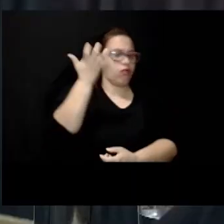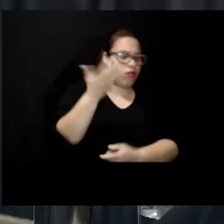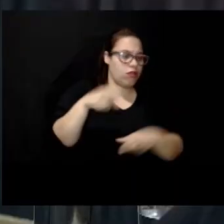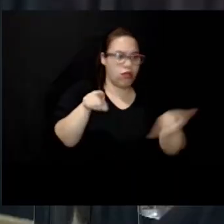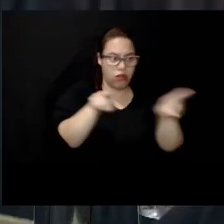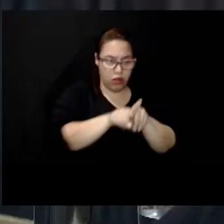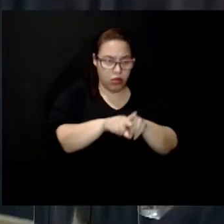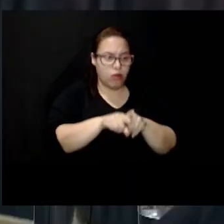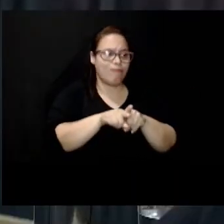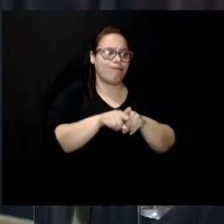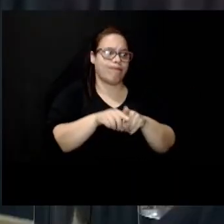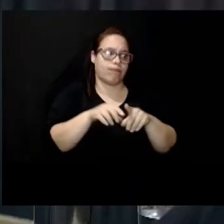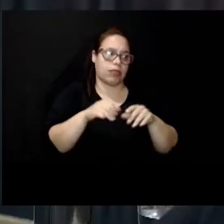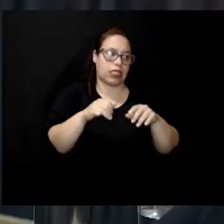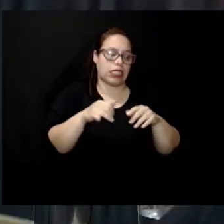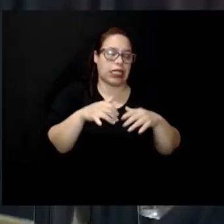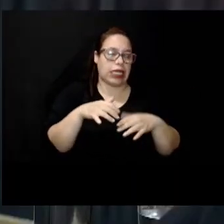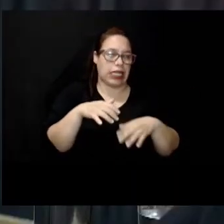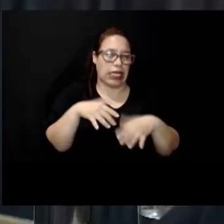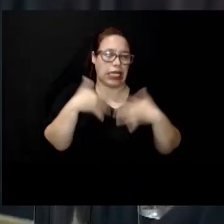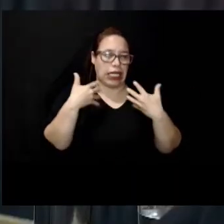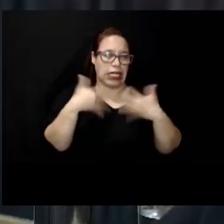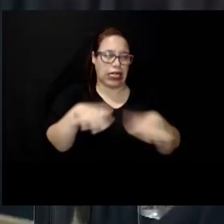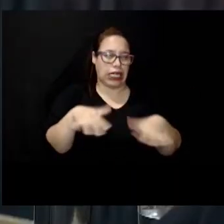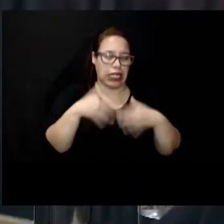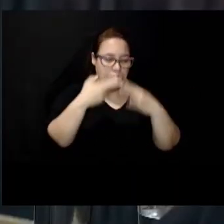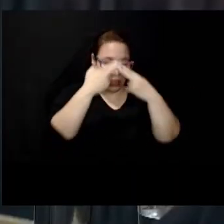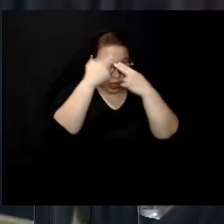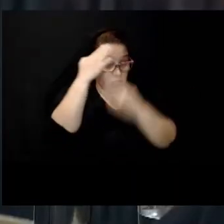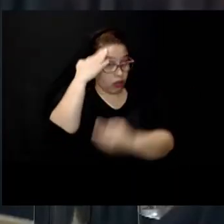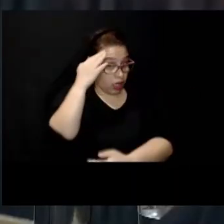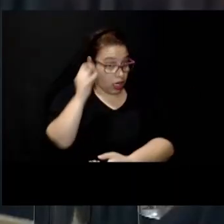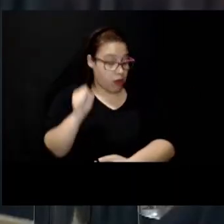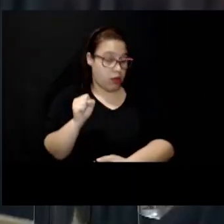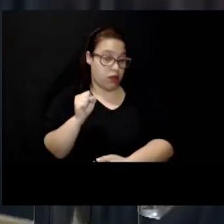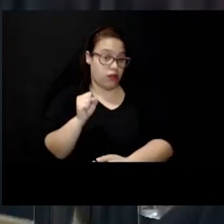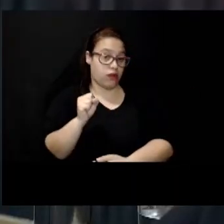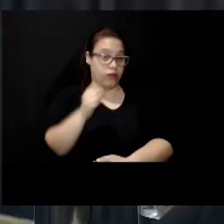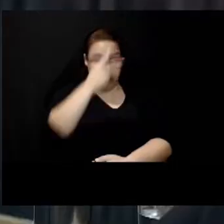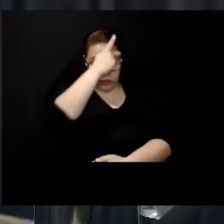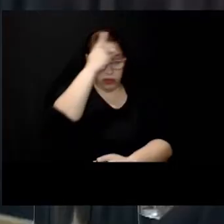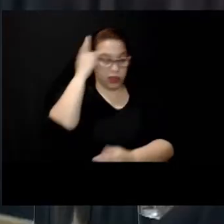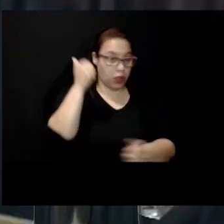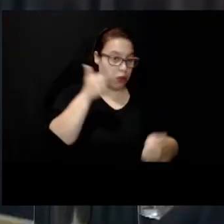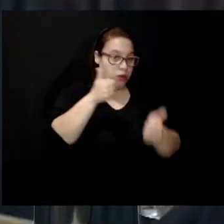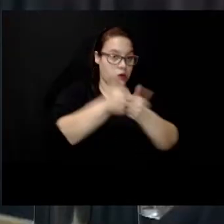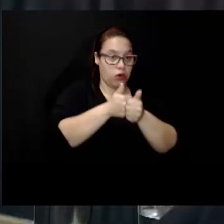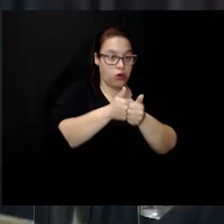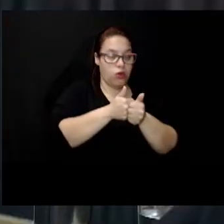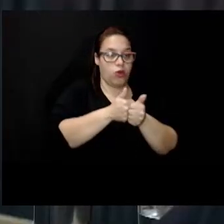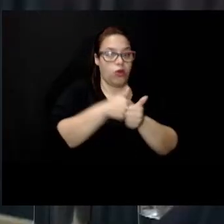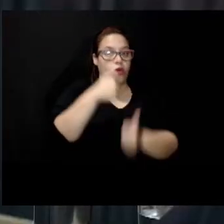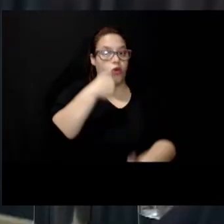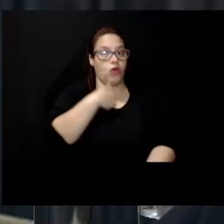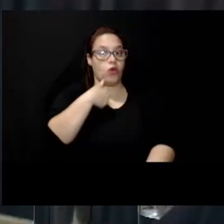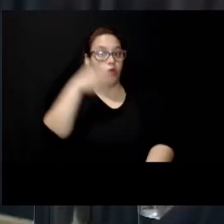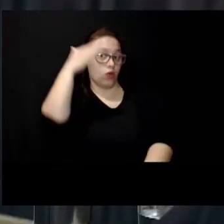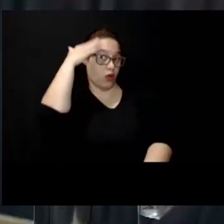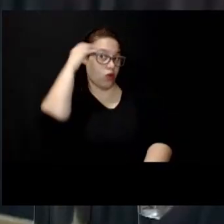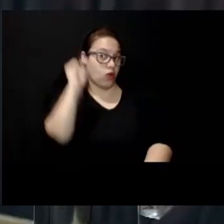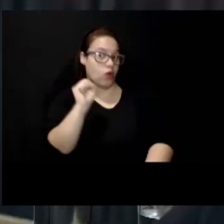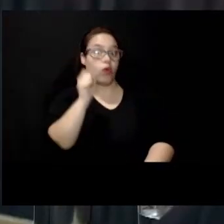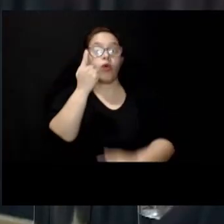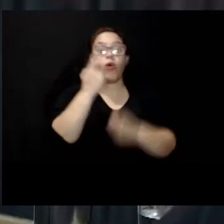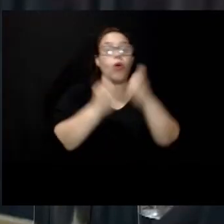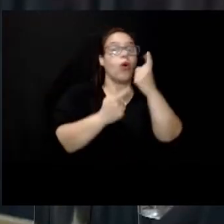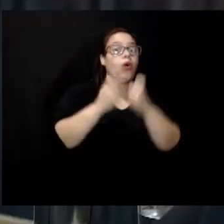traumático. Você ficar sabendo de uma pessoa próxima, então eu soube que algo desse tipo aconteceu